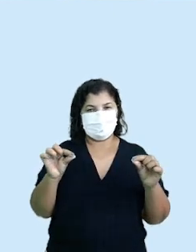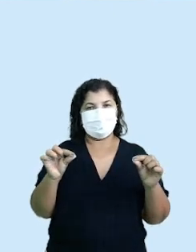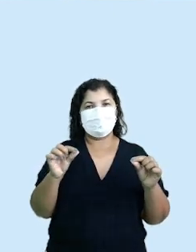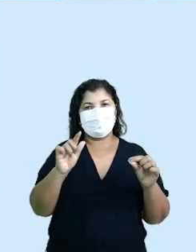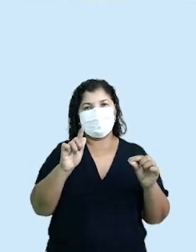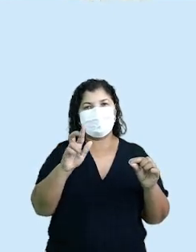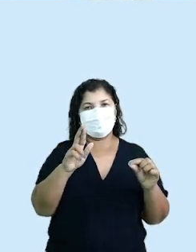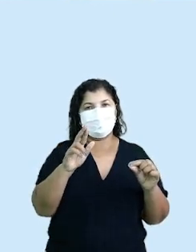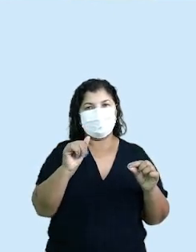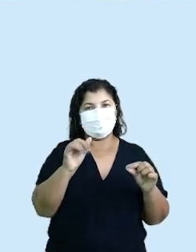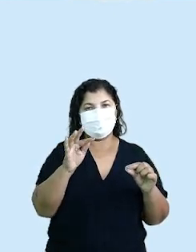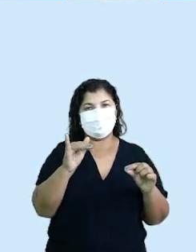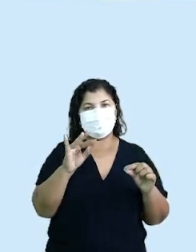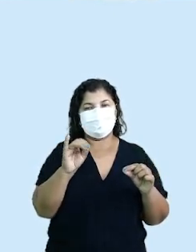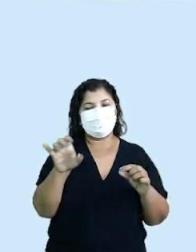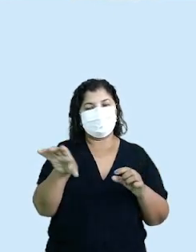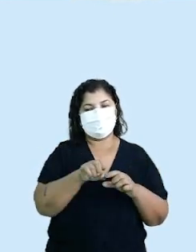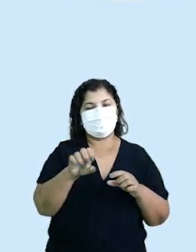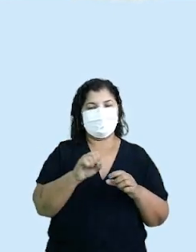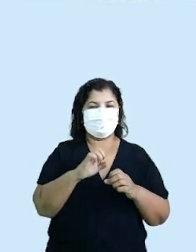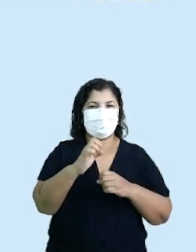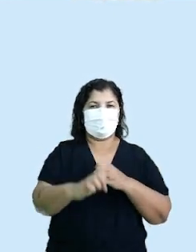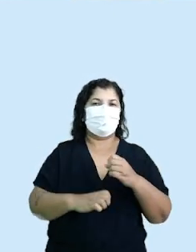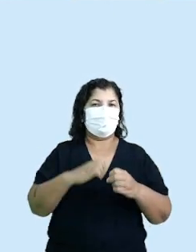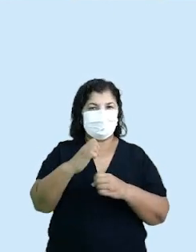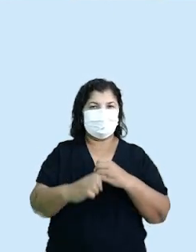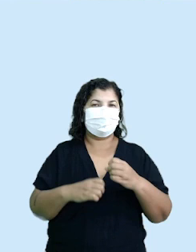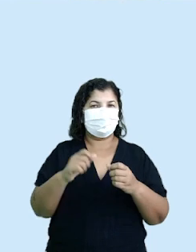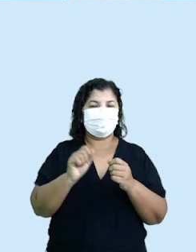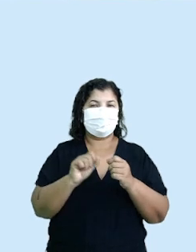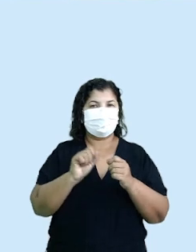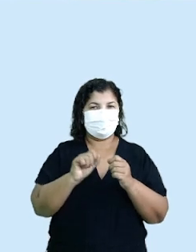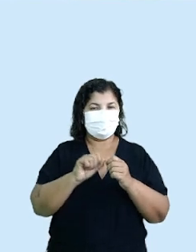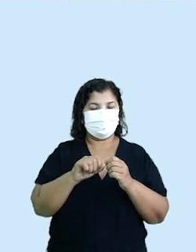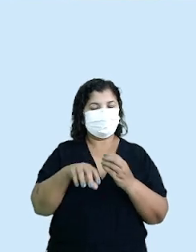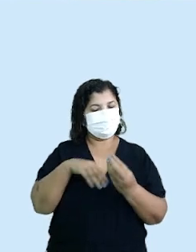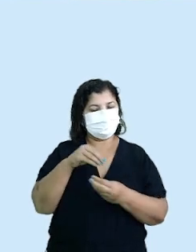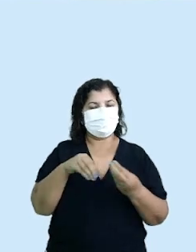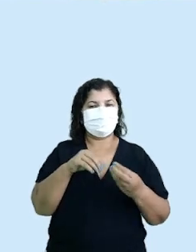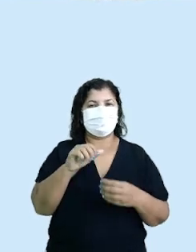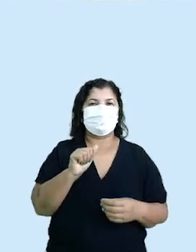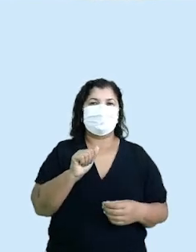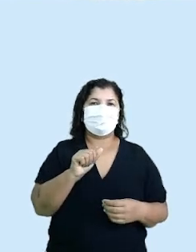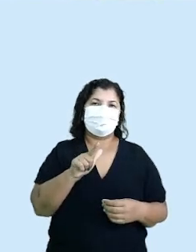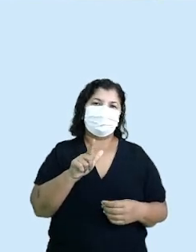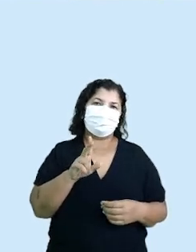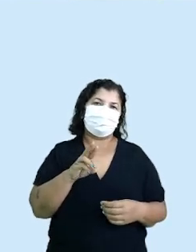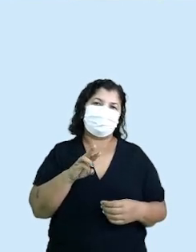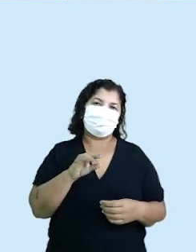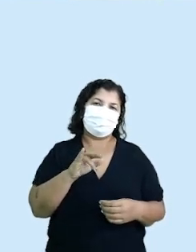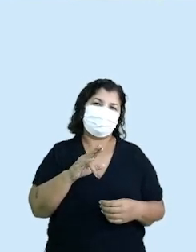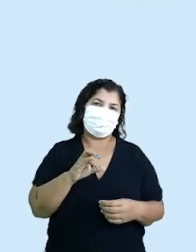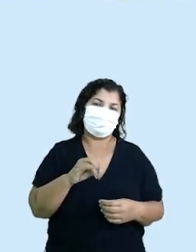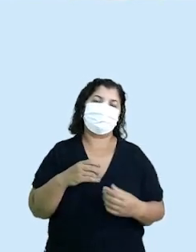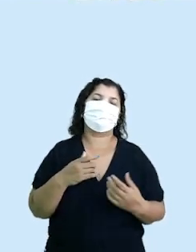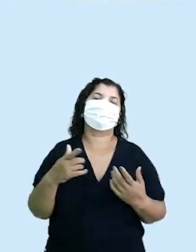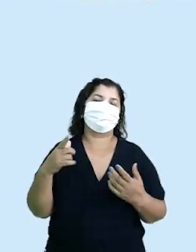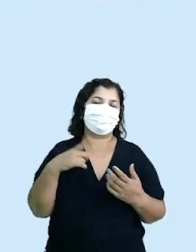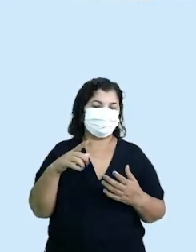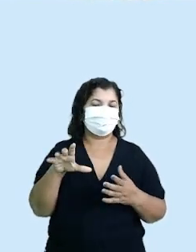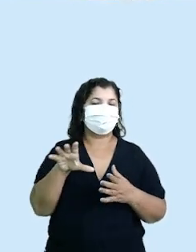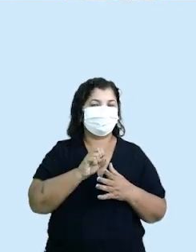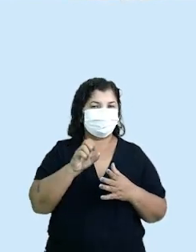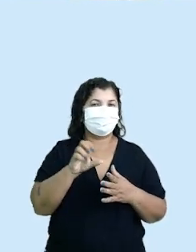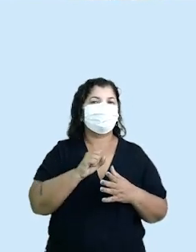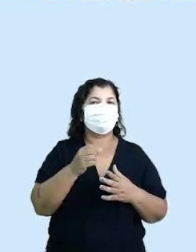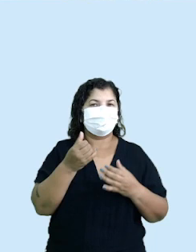vai doar elétrons na produção de alumínio. Então, esse é um processo que consome muita eletricidade porque é um processo